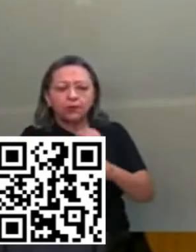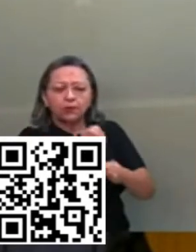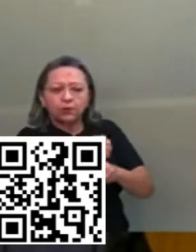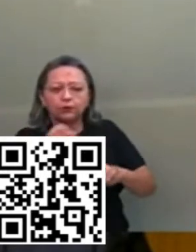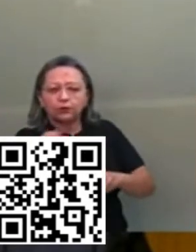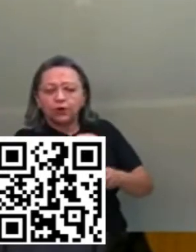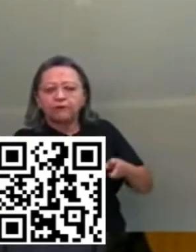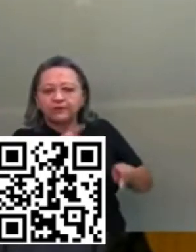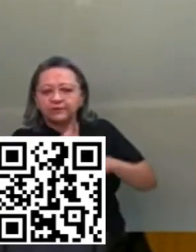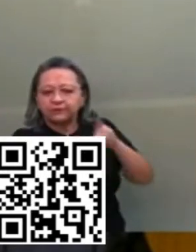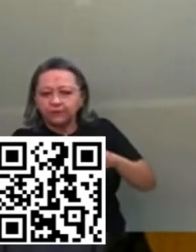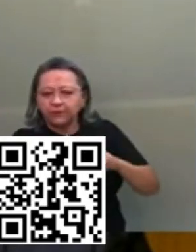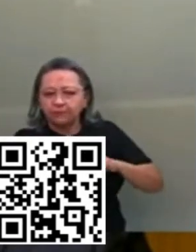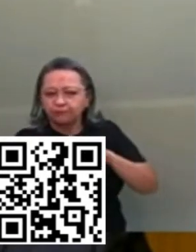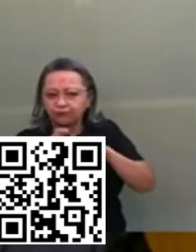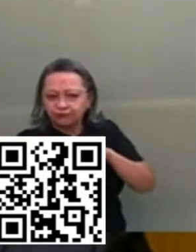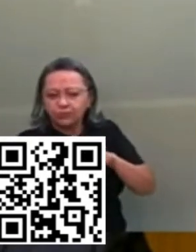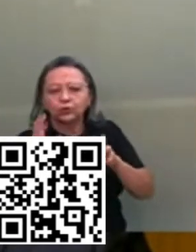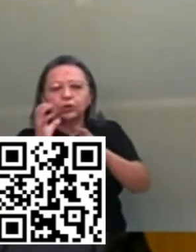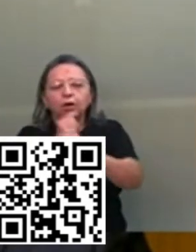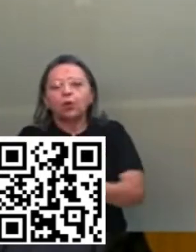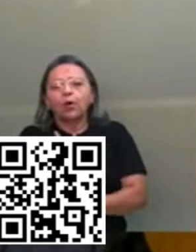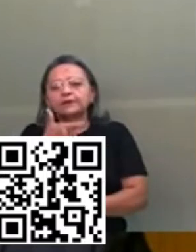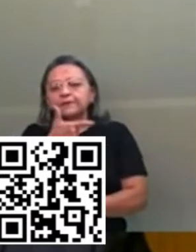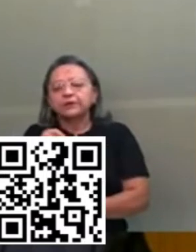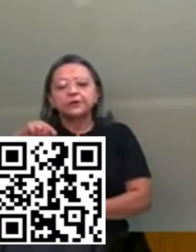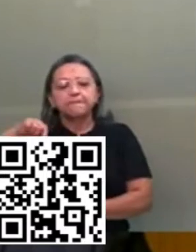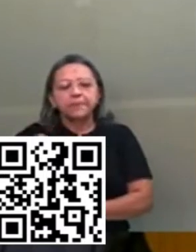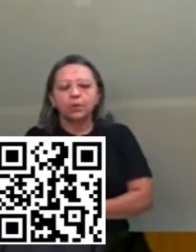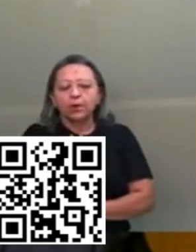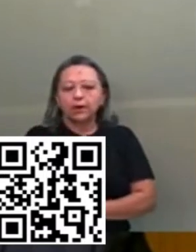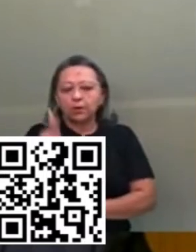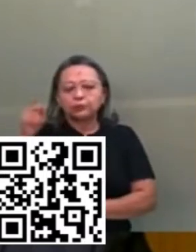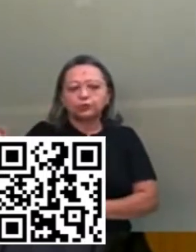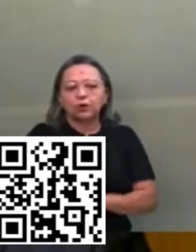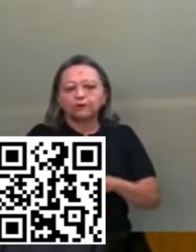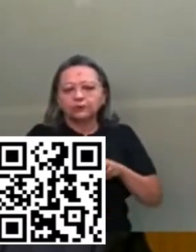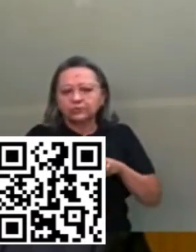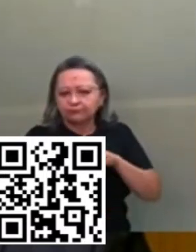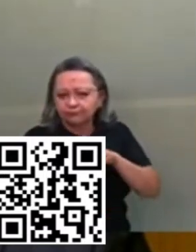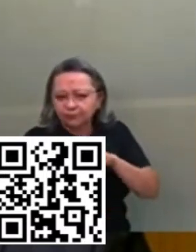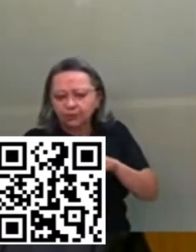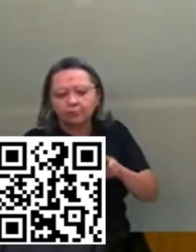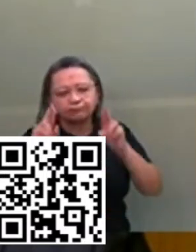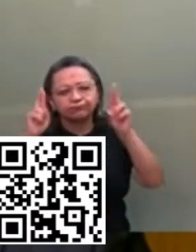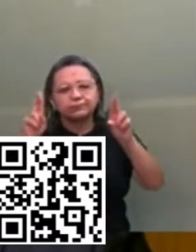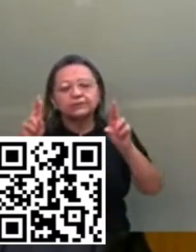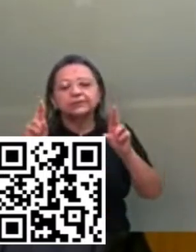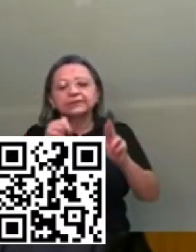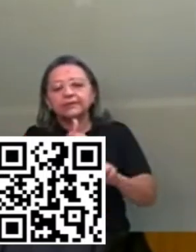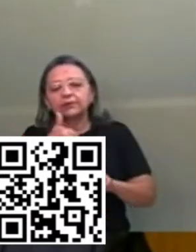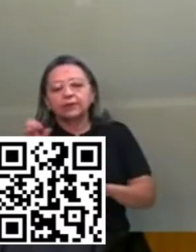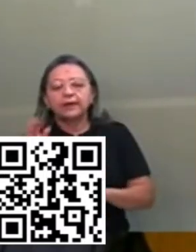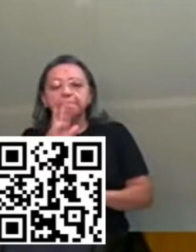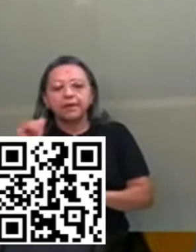de novas ferrovias, totalizando quase 20 mil quilômetros de novos trilhos, com expectativa de 110